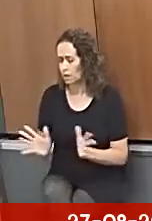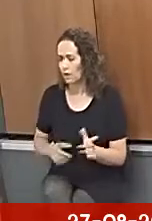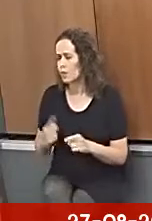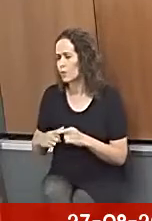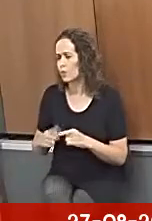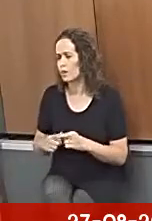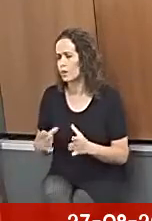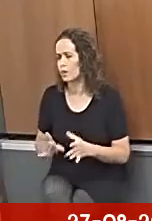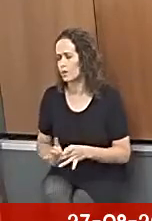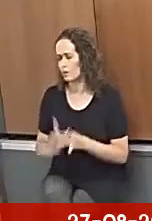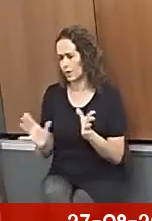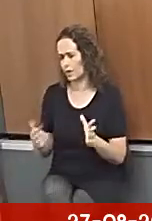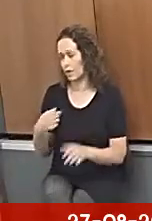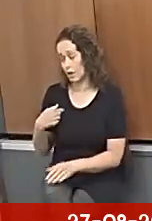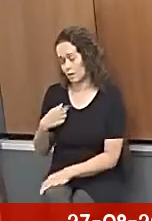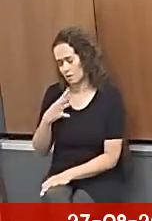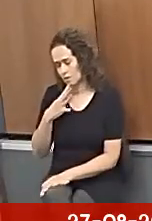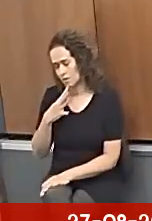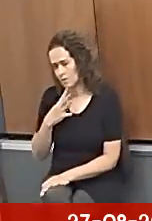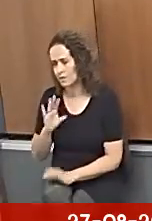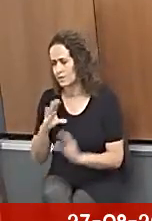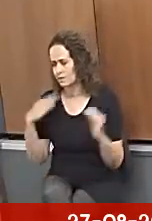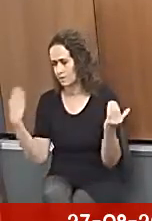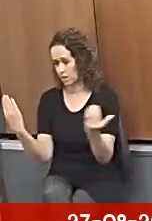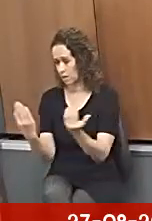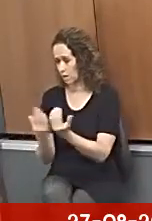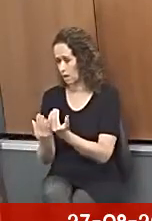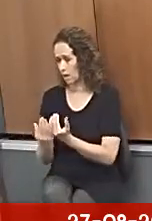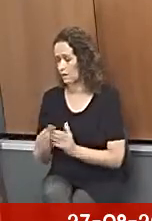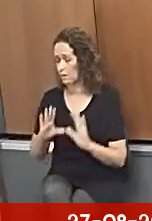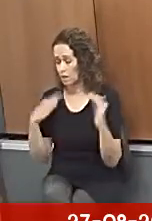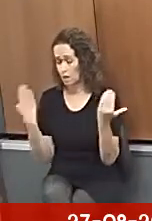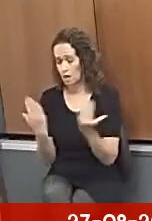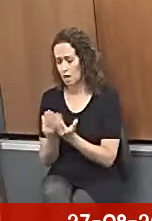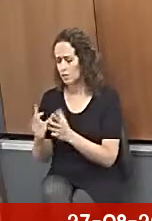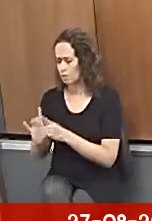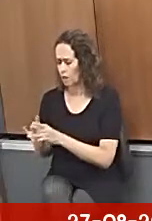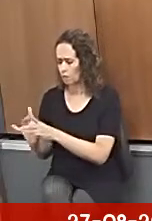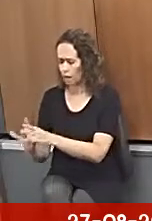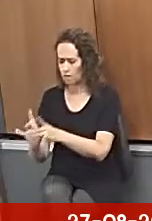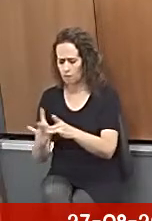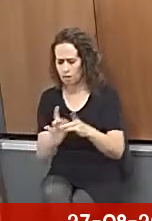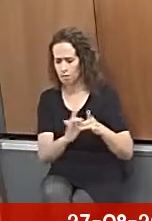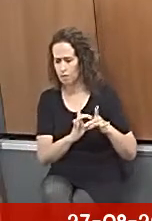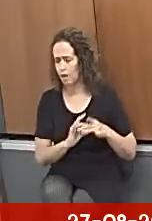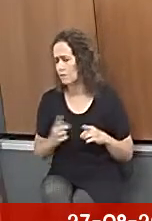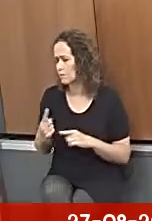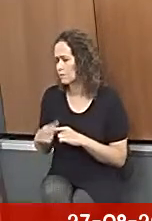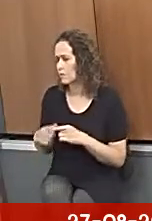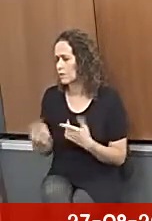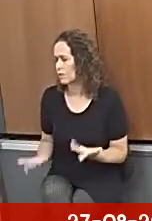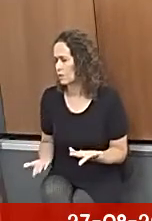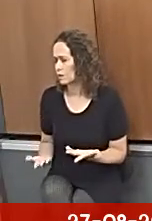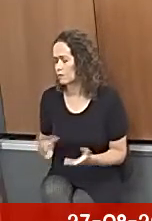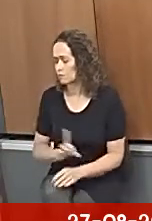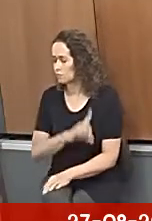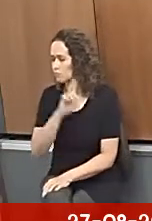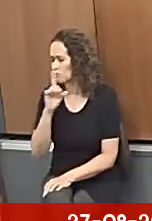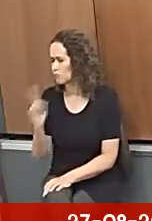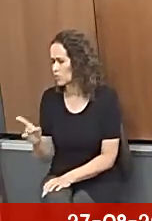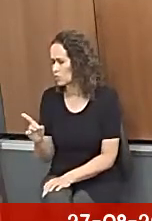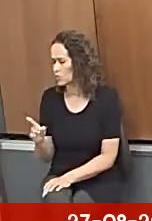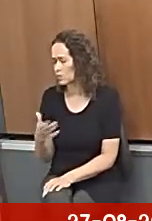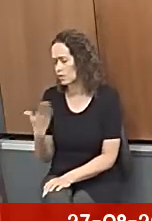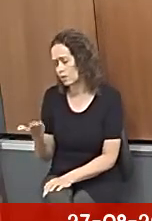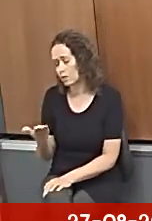mineral eu também conheço mineral então ele é todo ligado então porque no dia virou de bom senso e falou olha então wu é